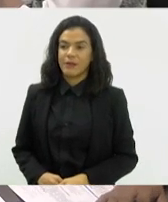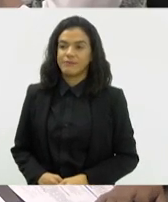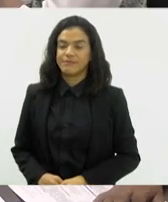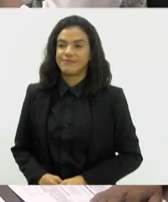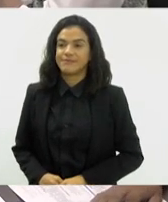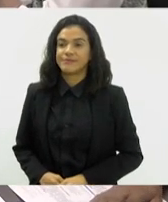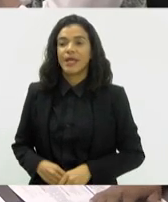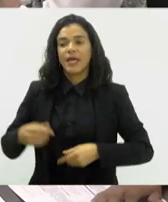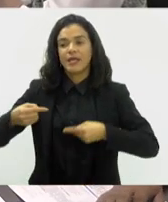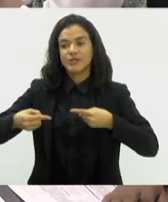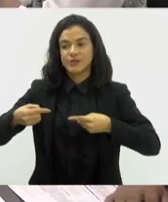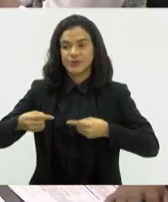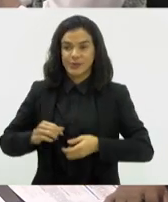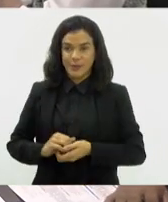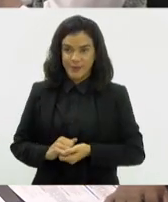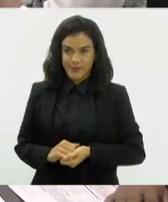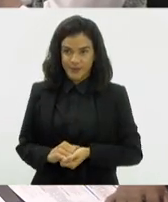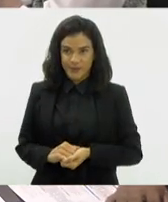Em discussão.